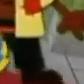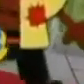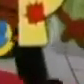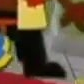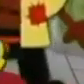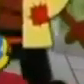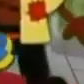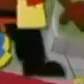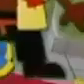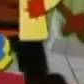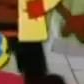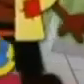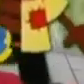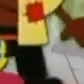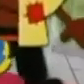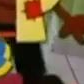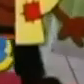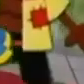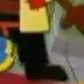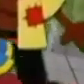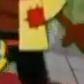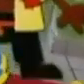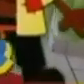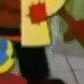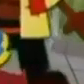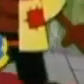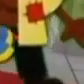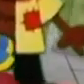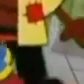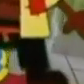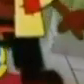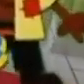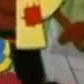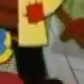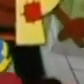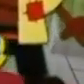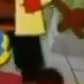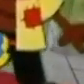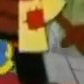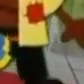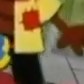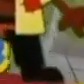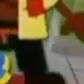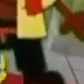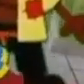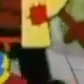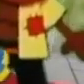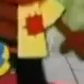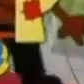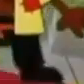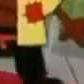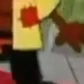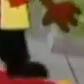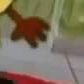caminha em sua direção e no silêncio da noite, no curral só ele e o boi.